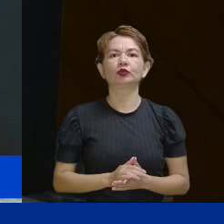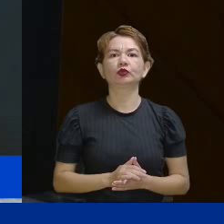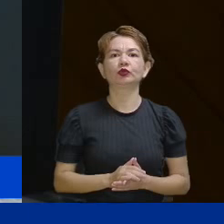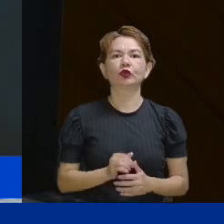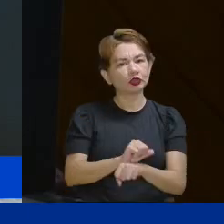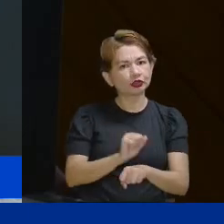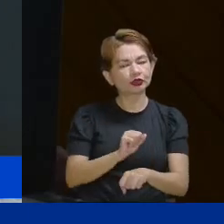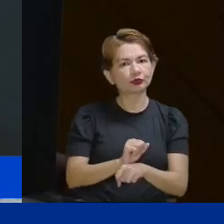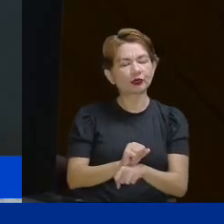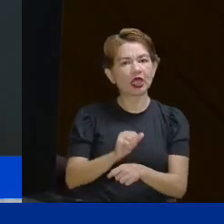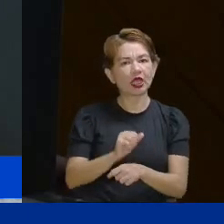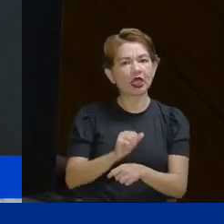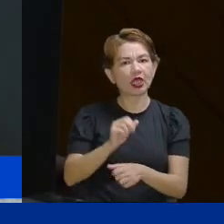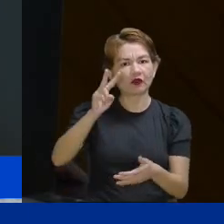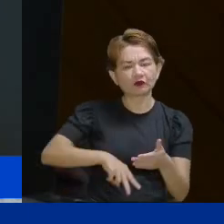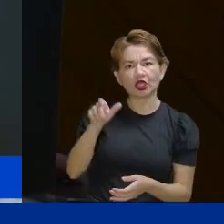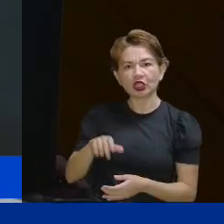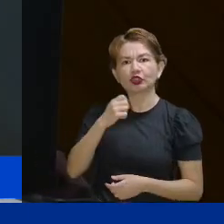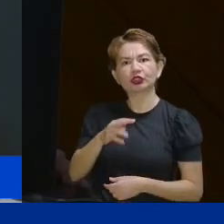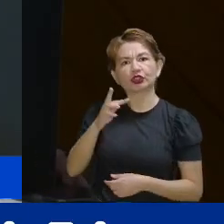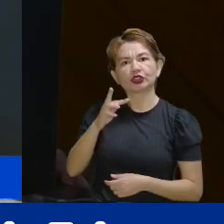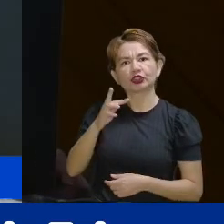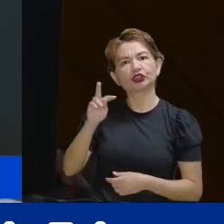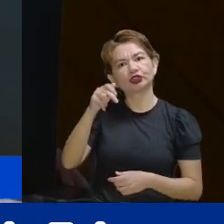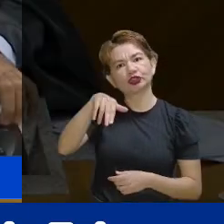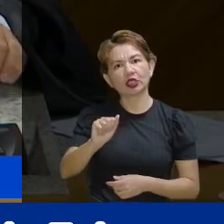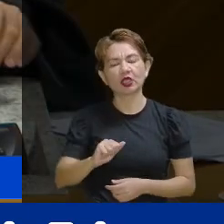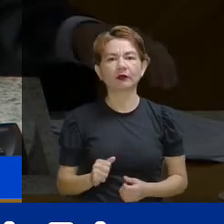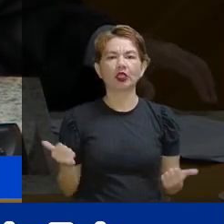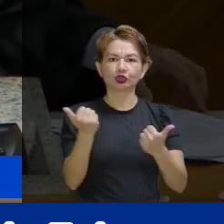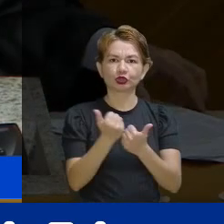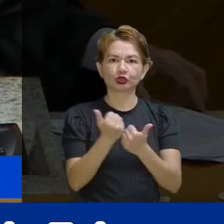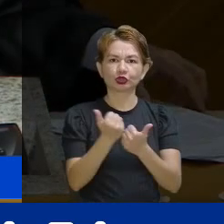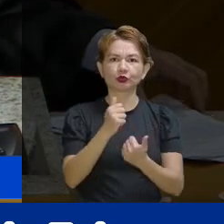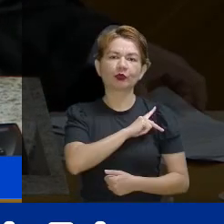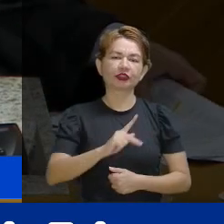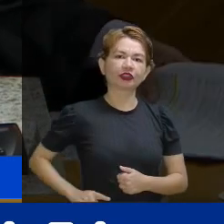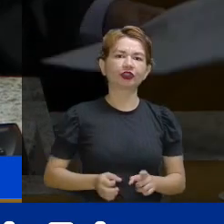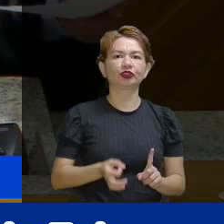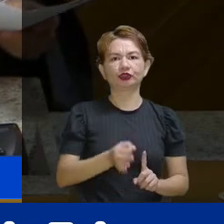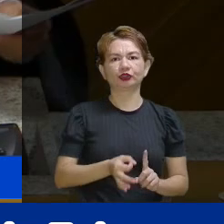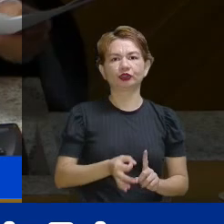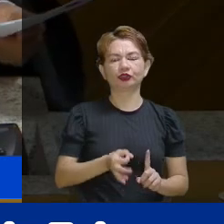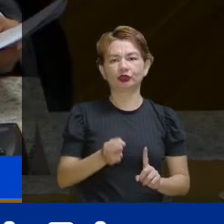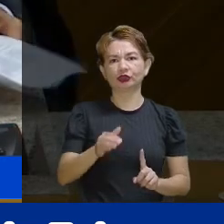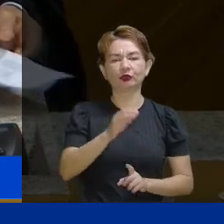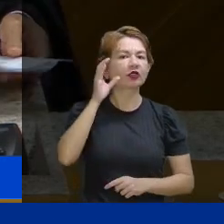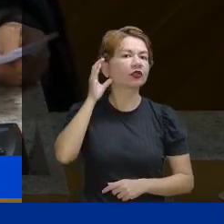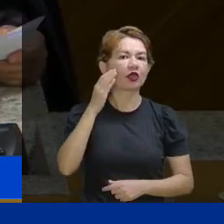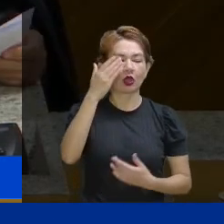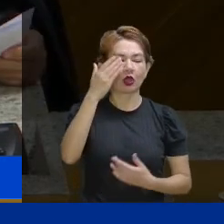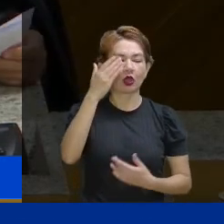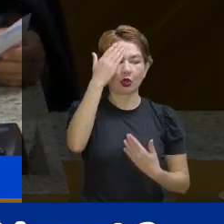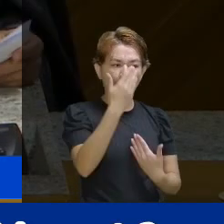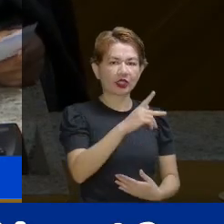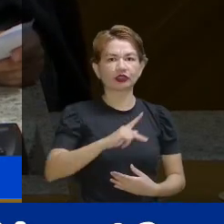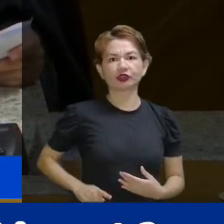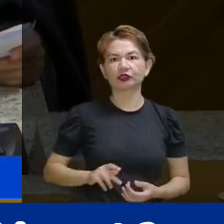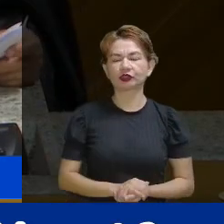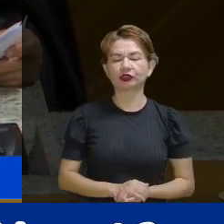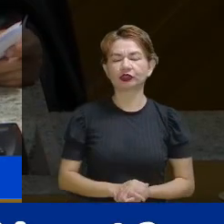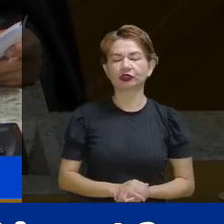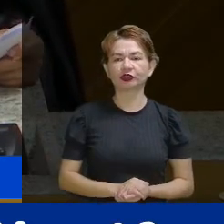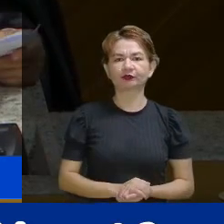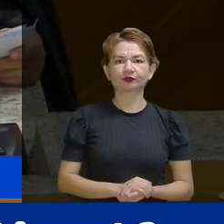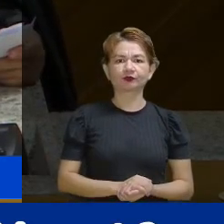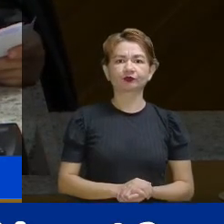vista. Retorno à presidência ao juiz Carmo Antônio. Muito obrigado, desembargador Carlos Storck. Eu pergunto se há